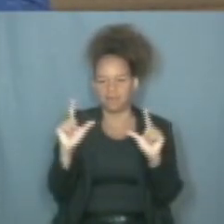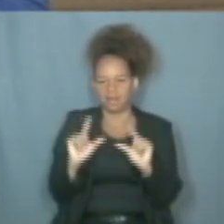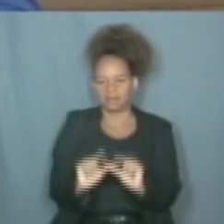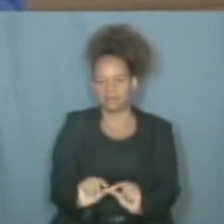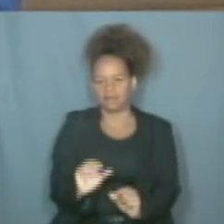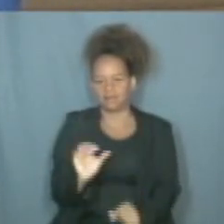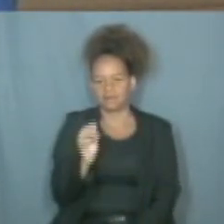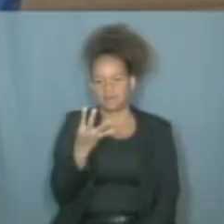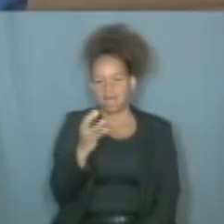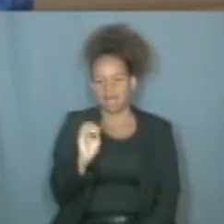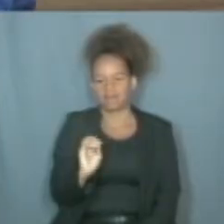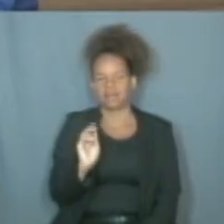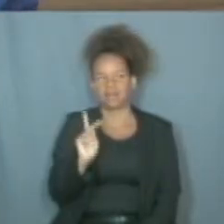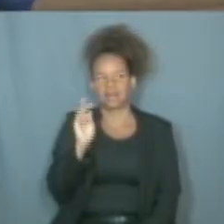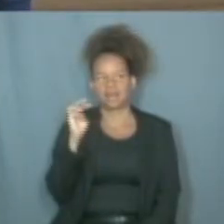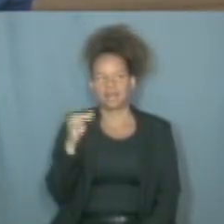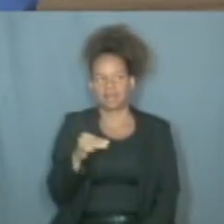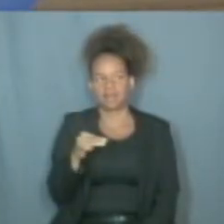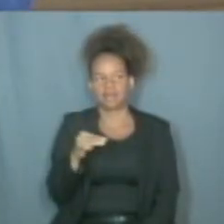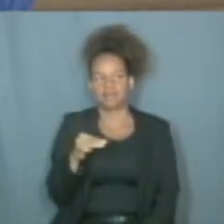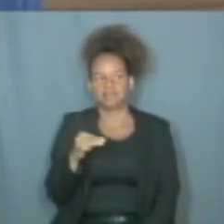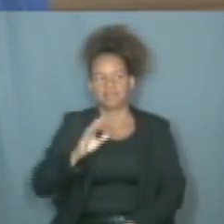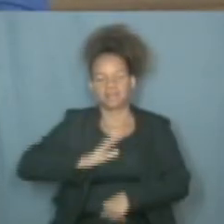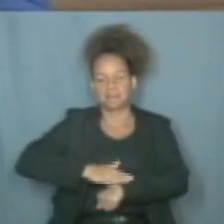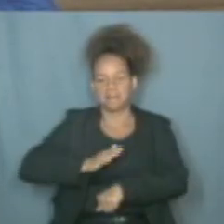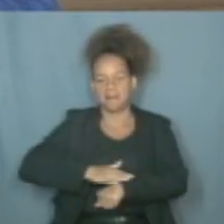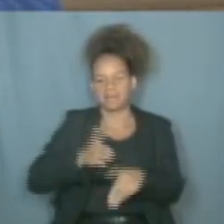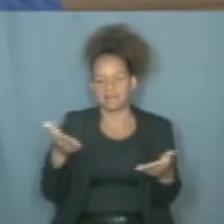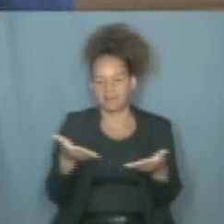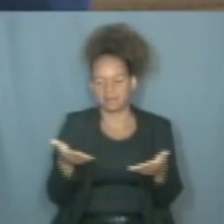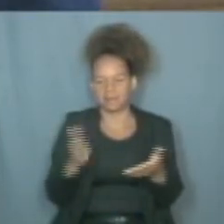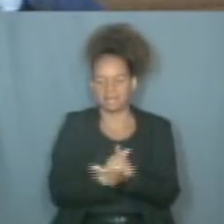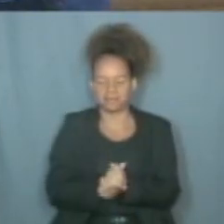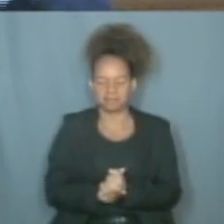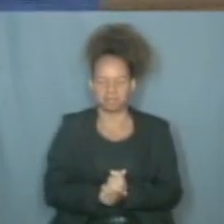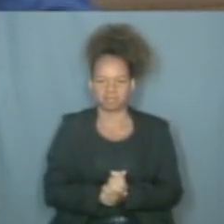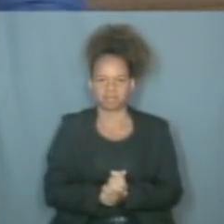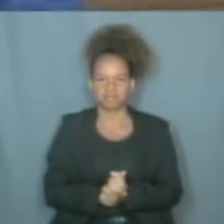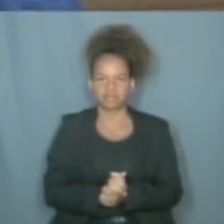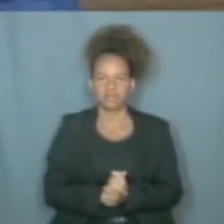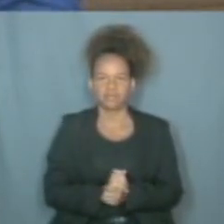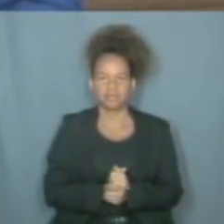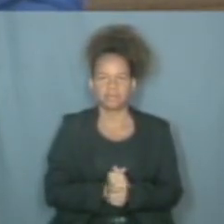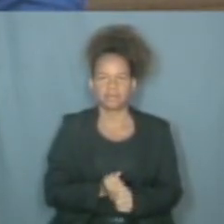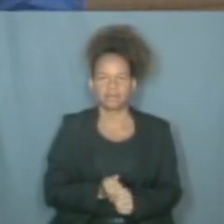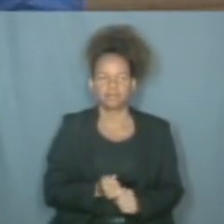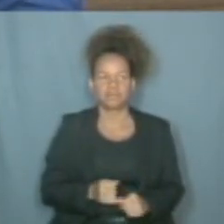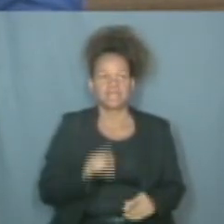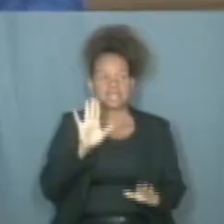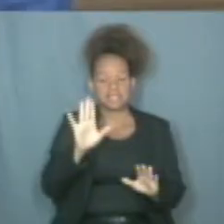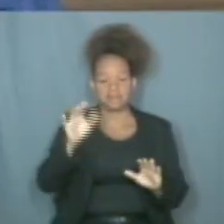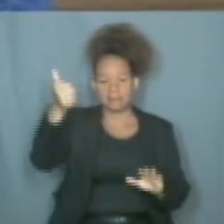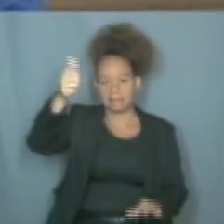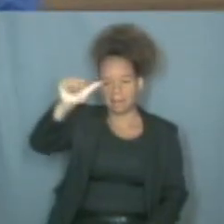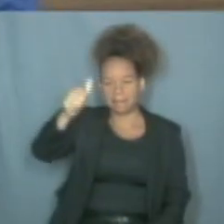para 40 km por hora neste momento. E se nós formos nos